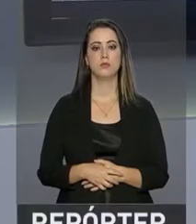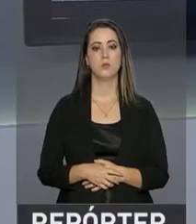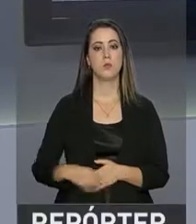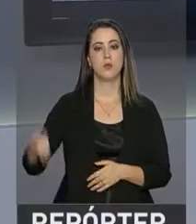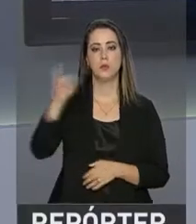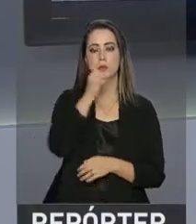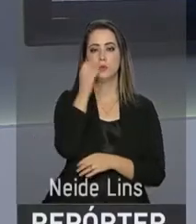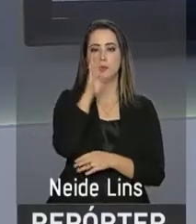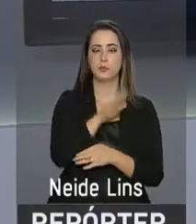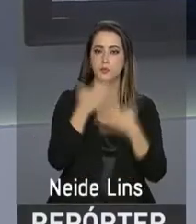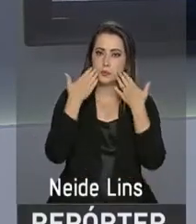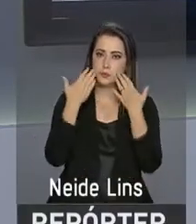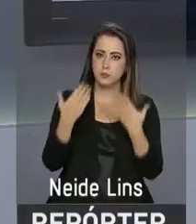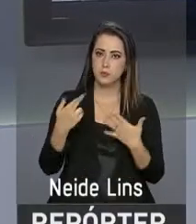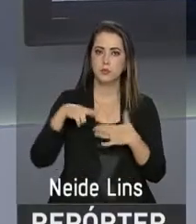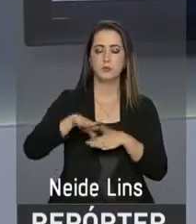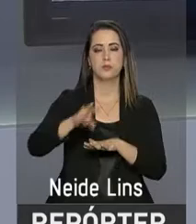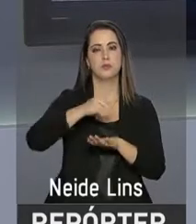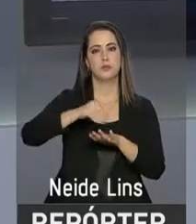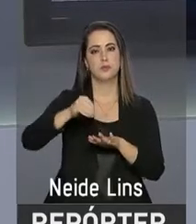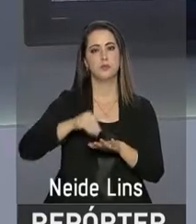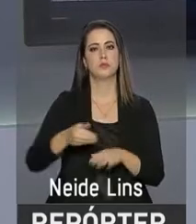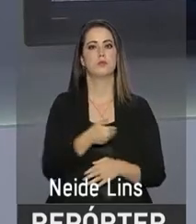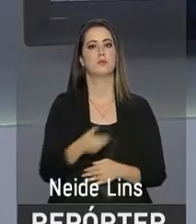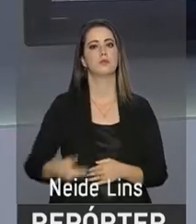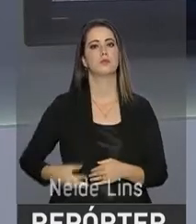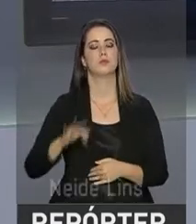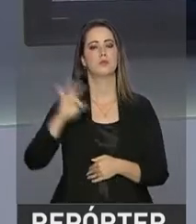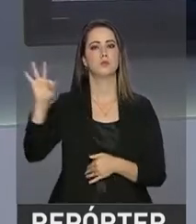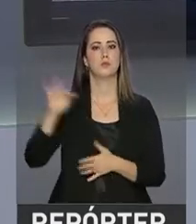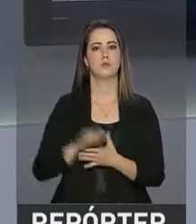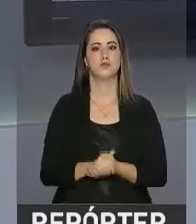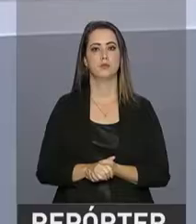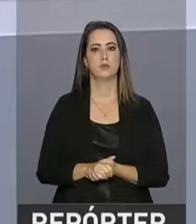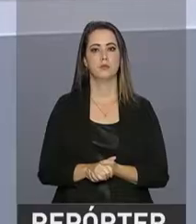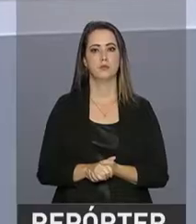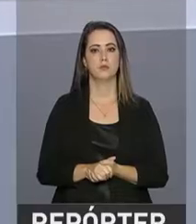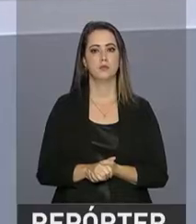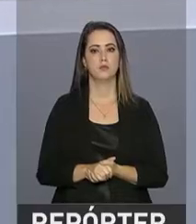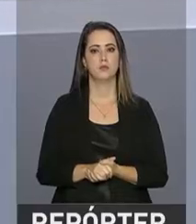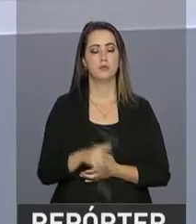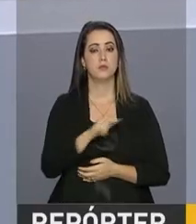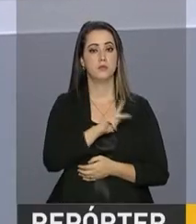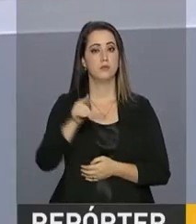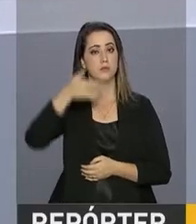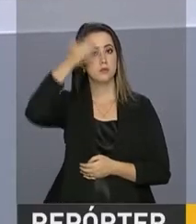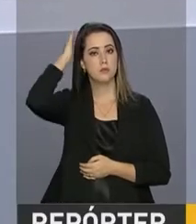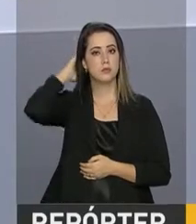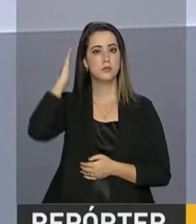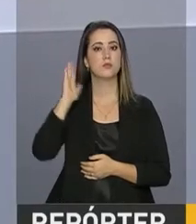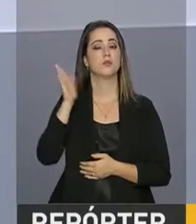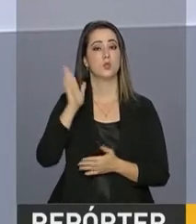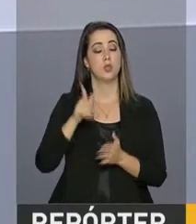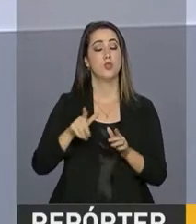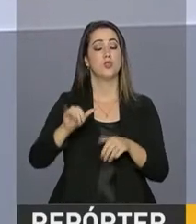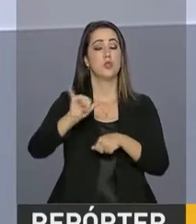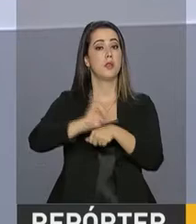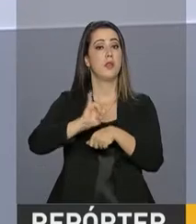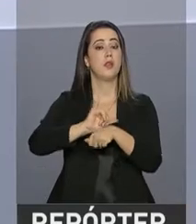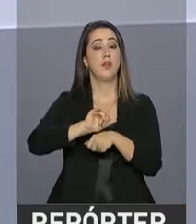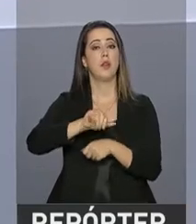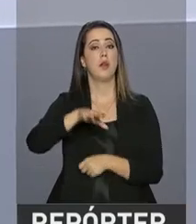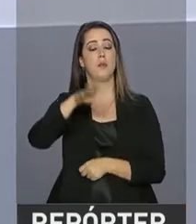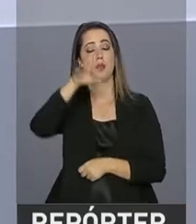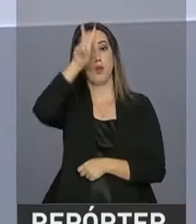Olá, boa tarde. No ar, o repórter NBR com as notícias do governo federal. O presidente Michel Temer já está em Lima,